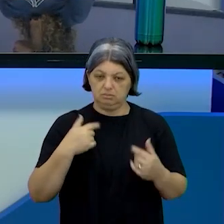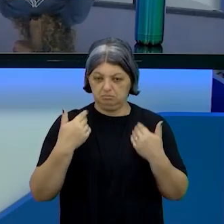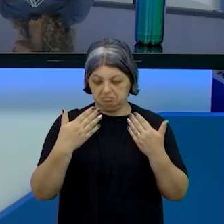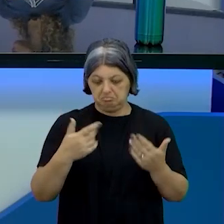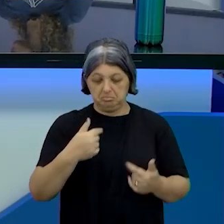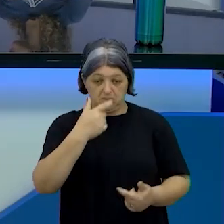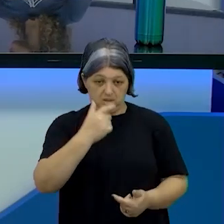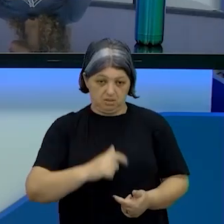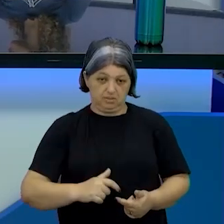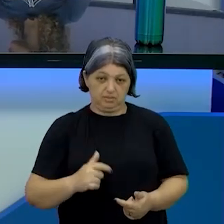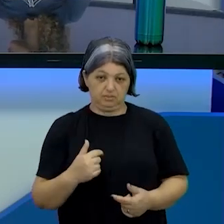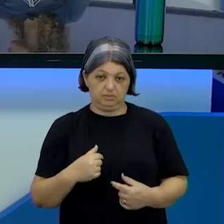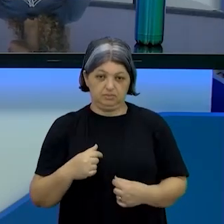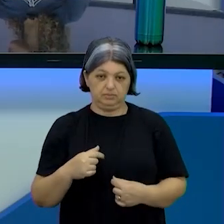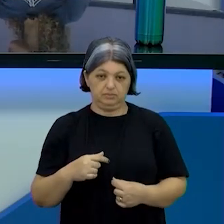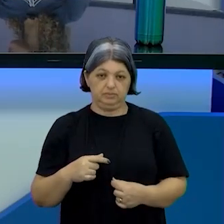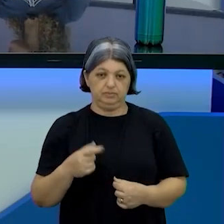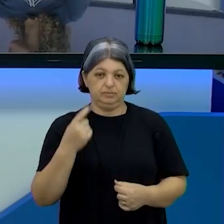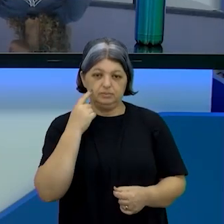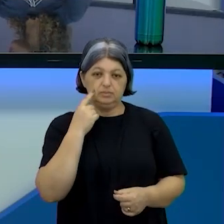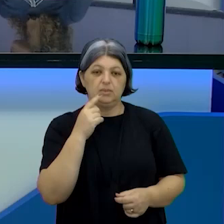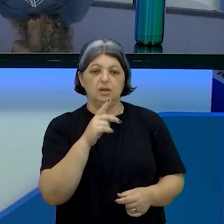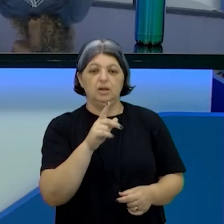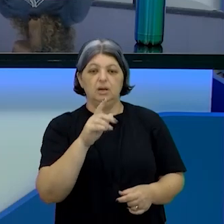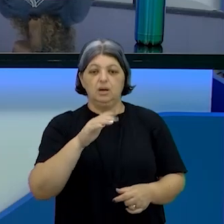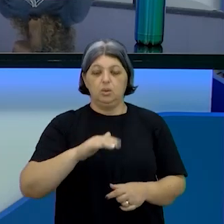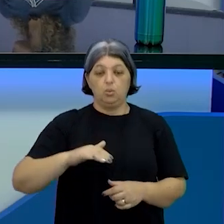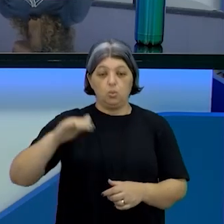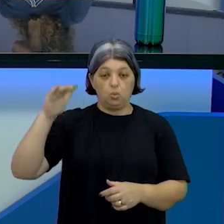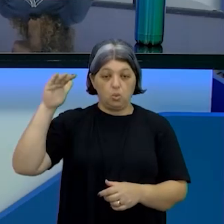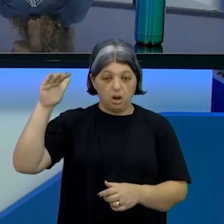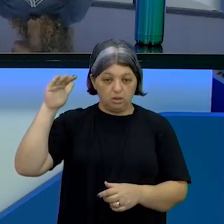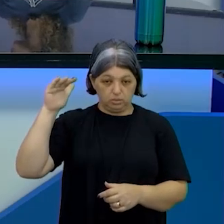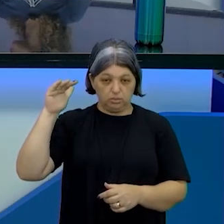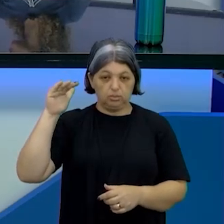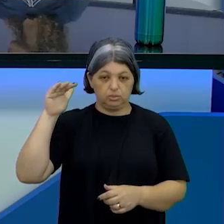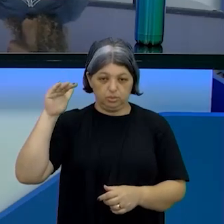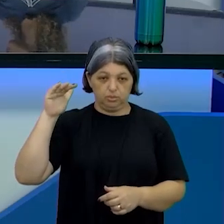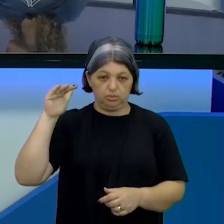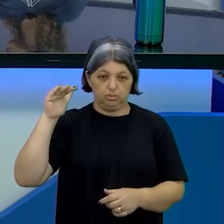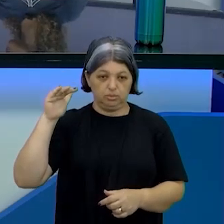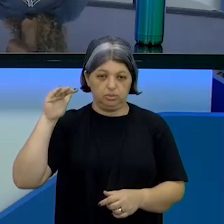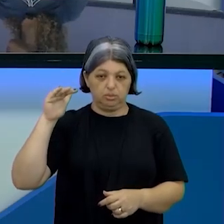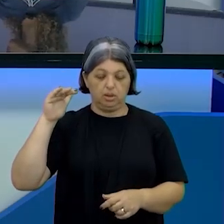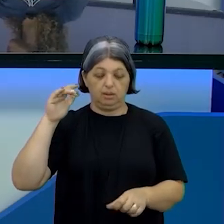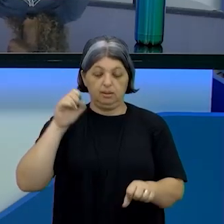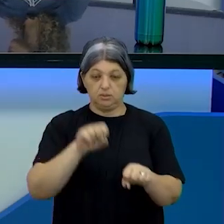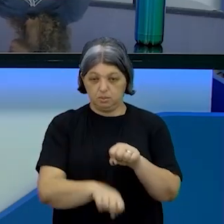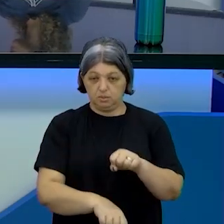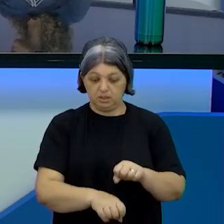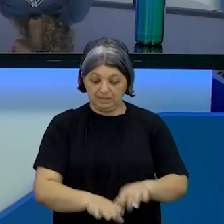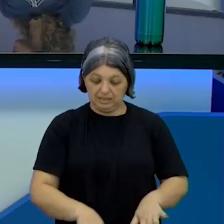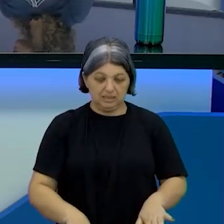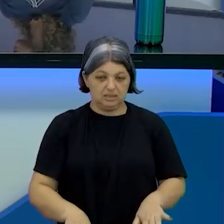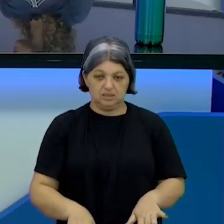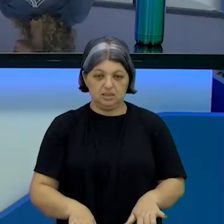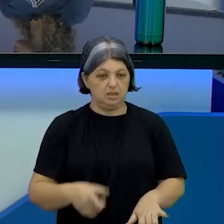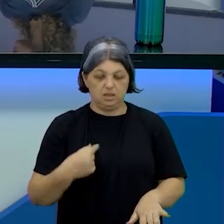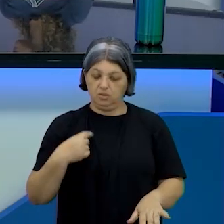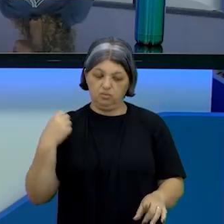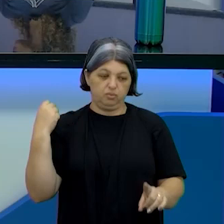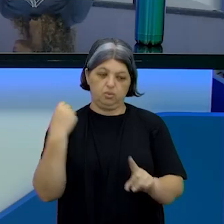mim, peguei um adulto abusando de uma criança, eu não vou ter sangue frio, eu vou partir para agressão. Então aí não tem conversa, realmente não tem